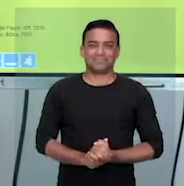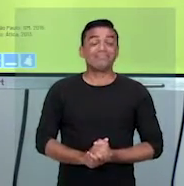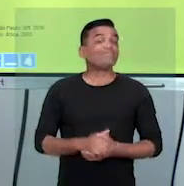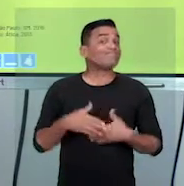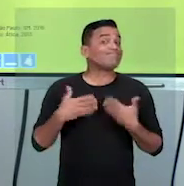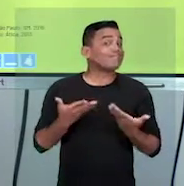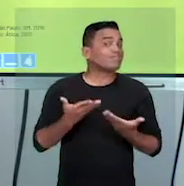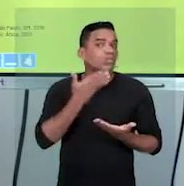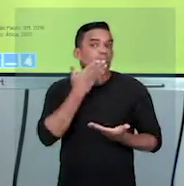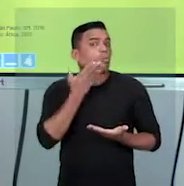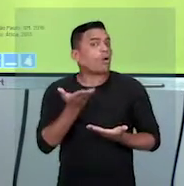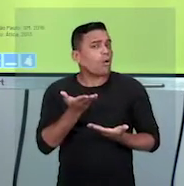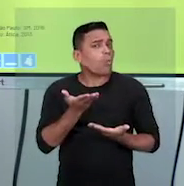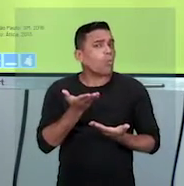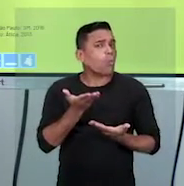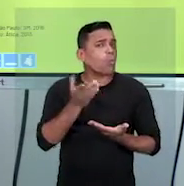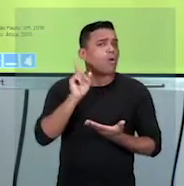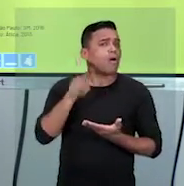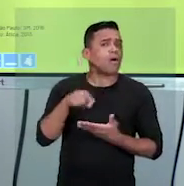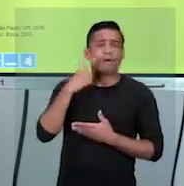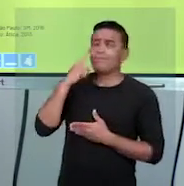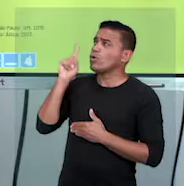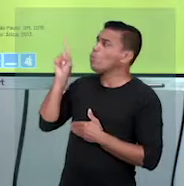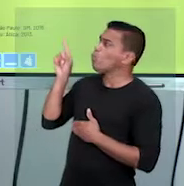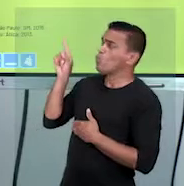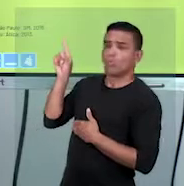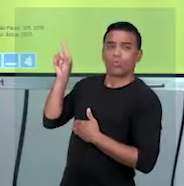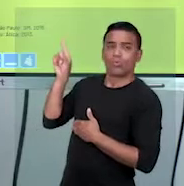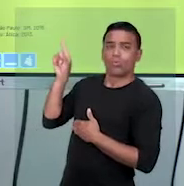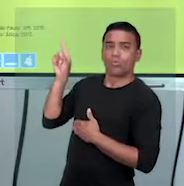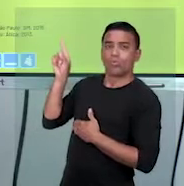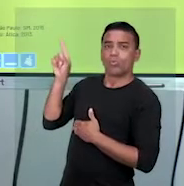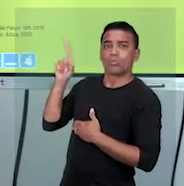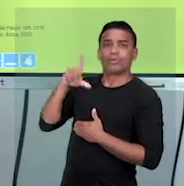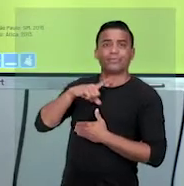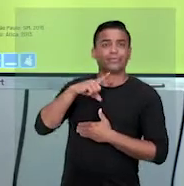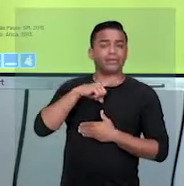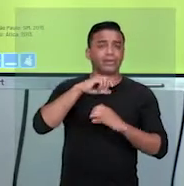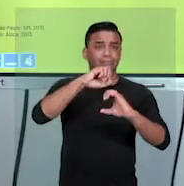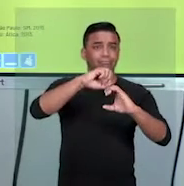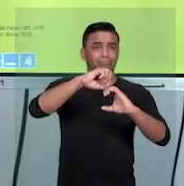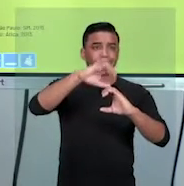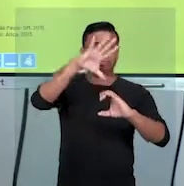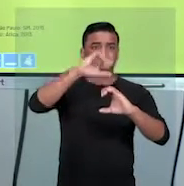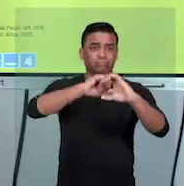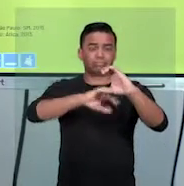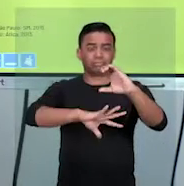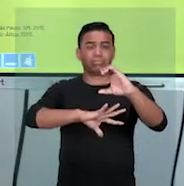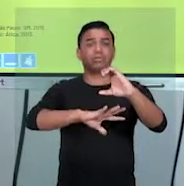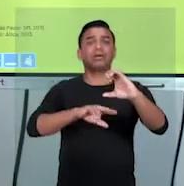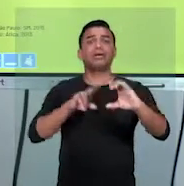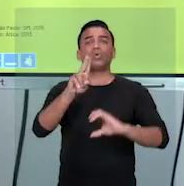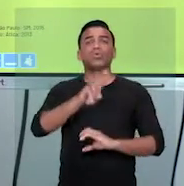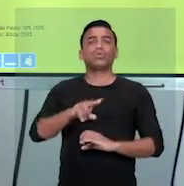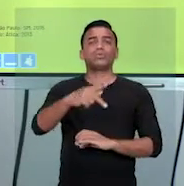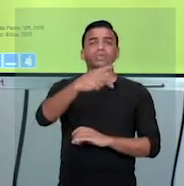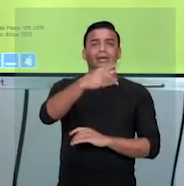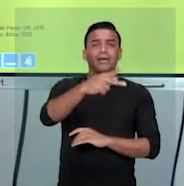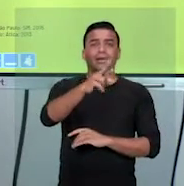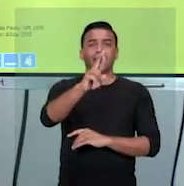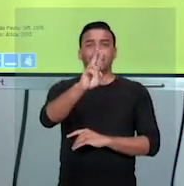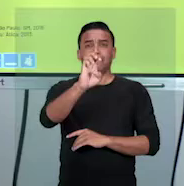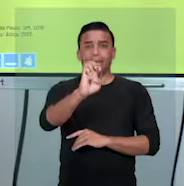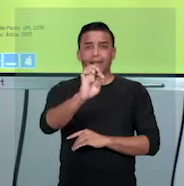E qual que é, quando nós temos, né, ramificações semelhantes, nós usamos um prefixo que indica